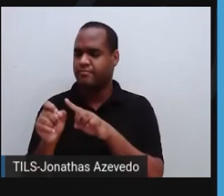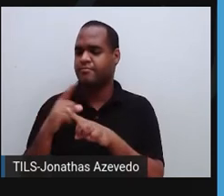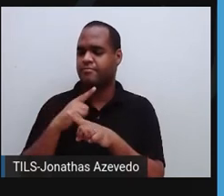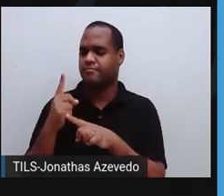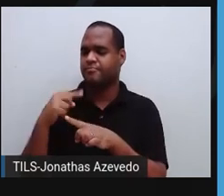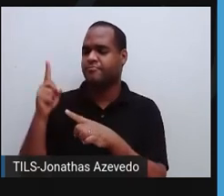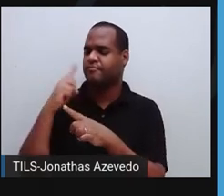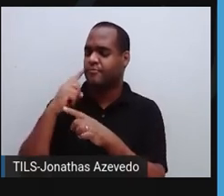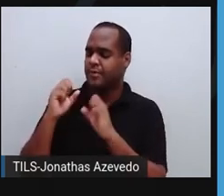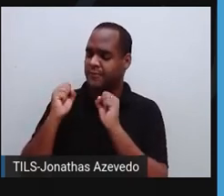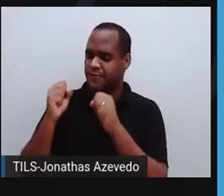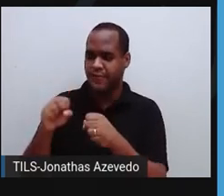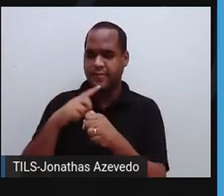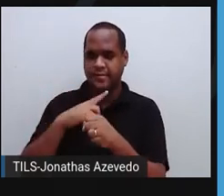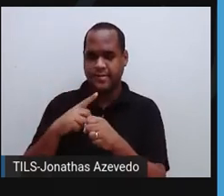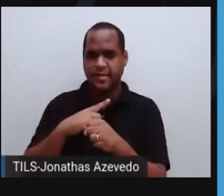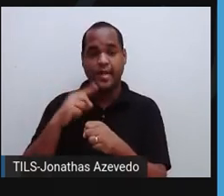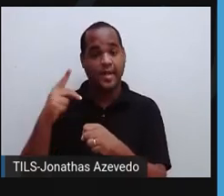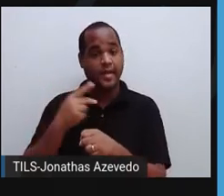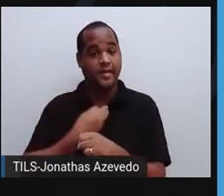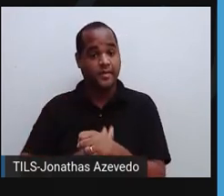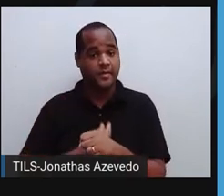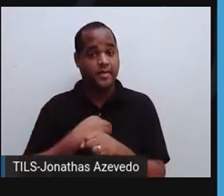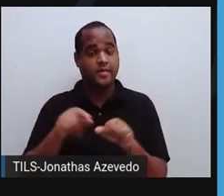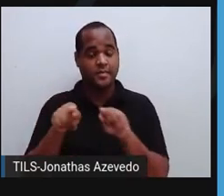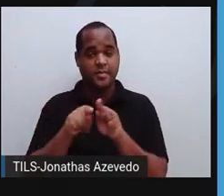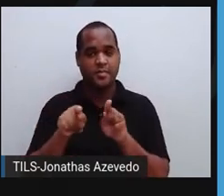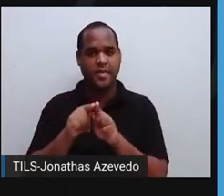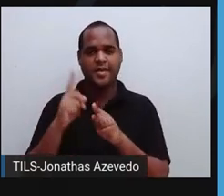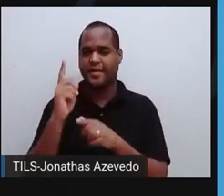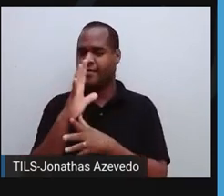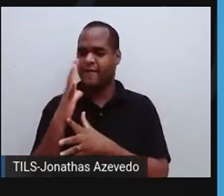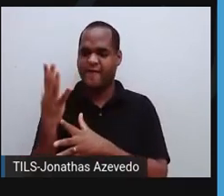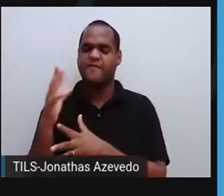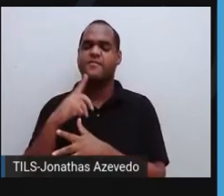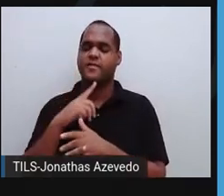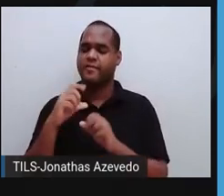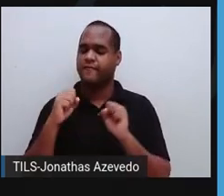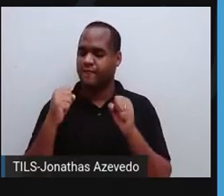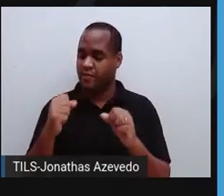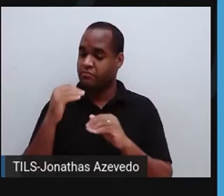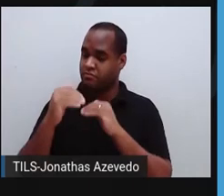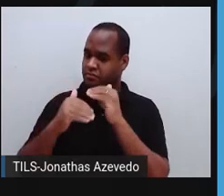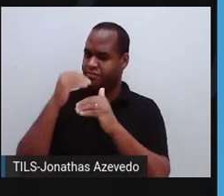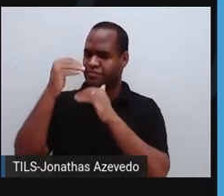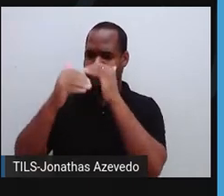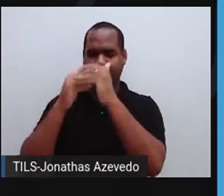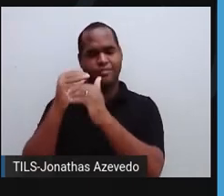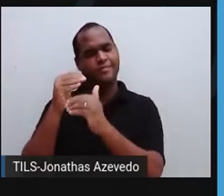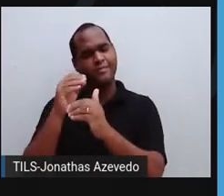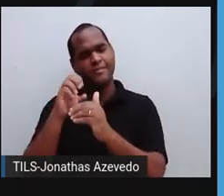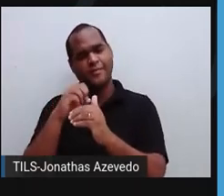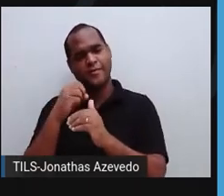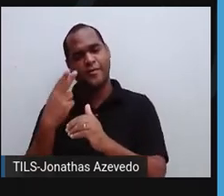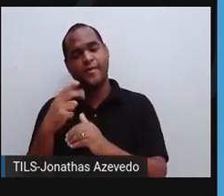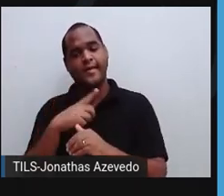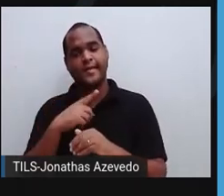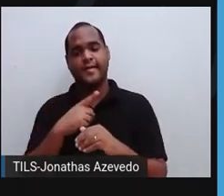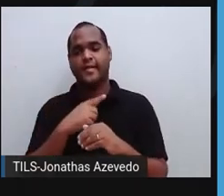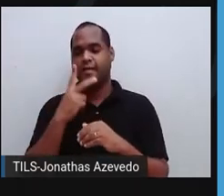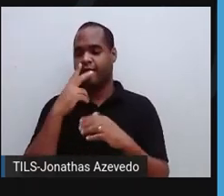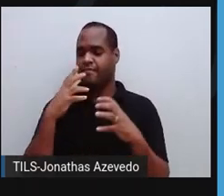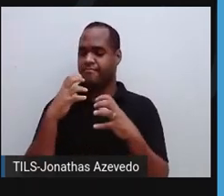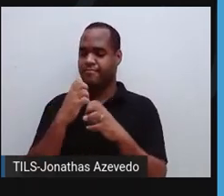mais, que aquele ser vivo, até mesmo aquela planta, que usar mais, ela vai se desenvolver. e aquilo que não for muito utilizado, vai haver uma